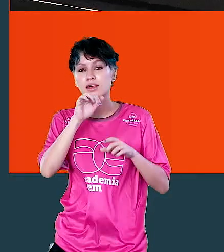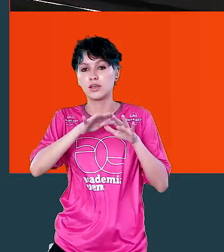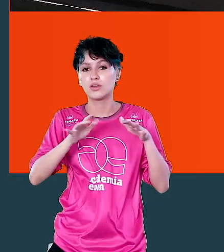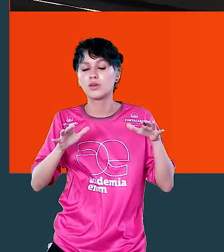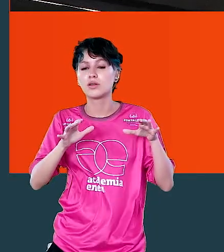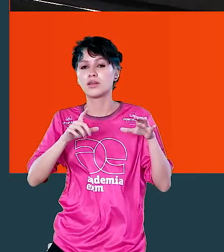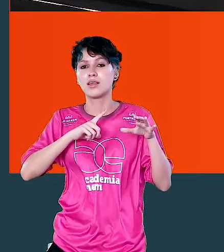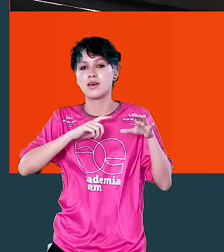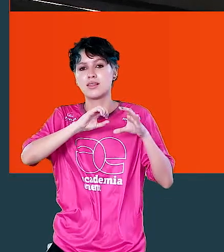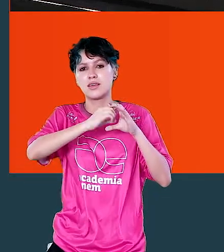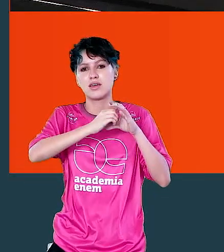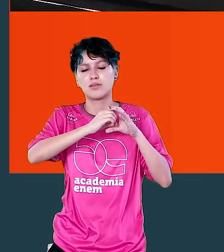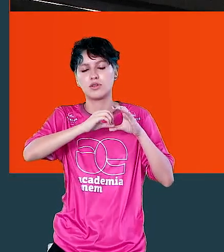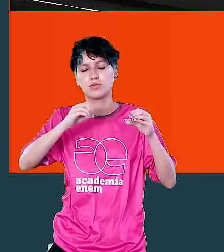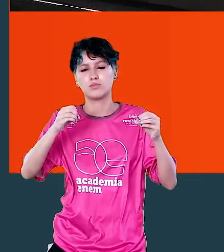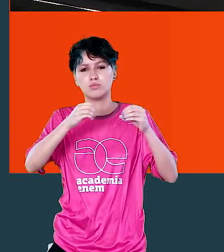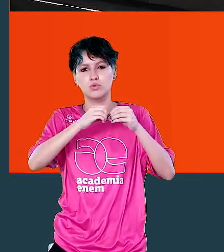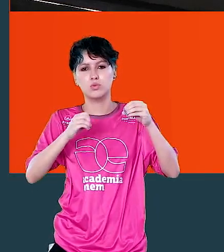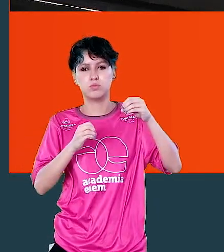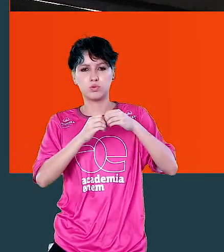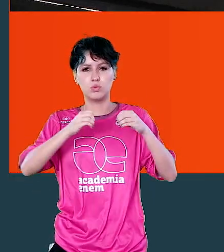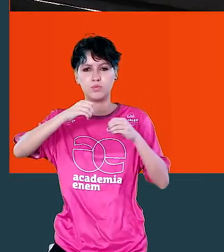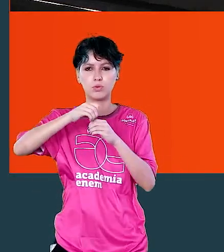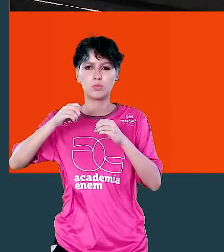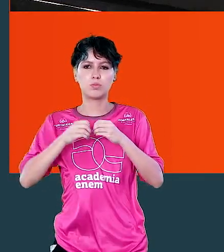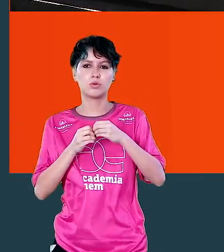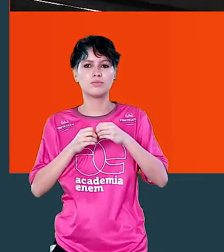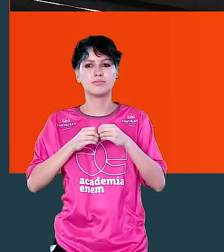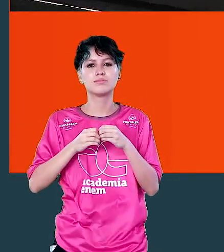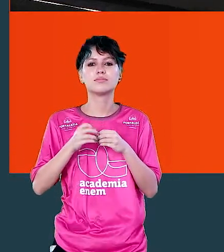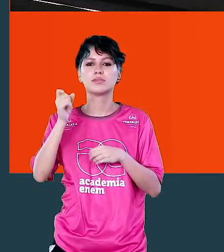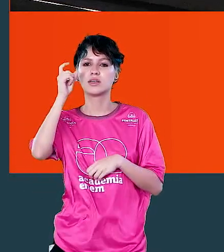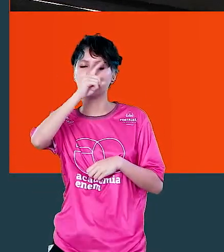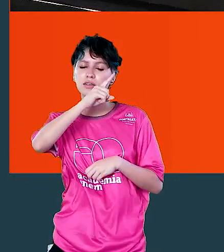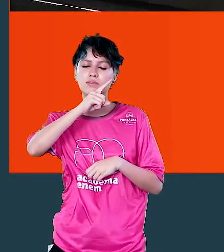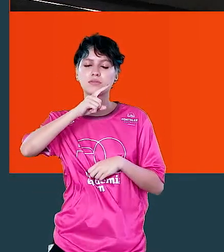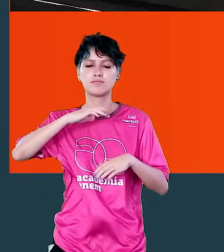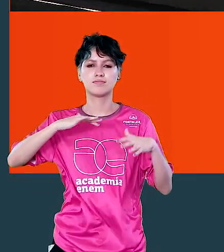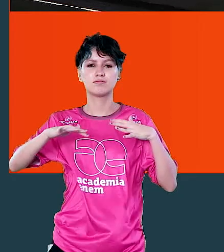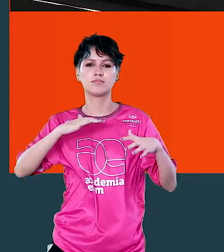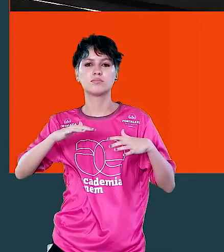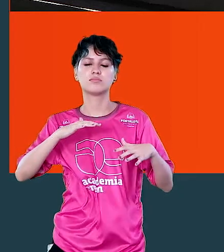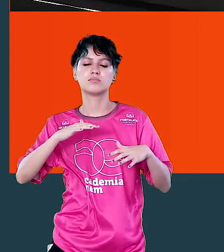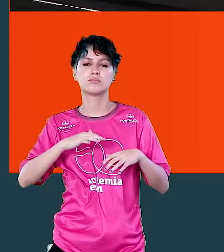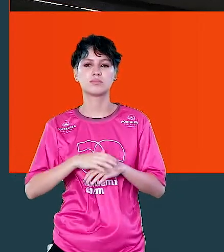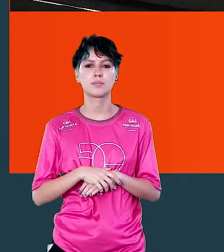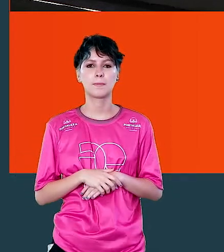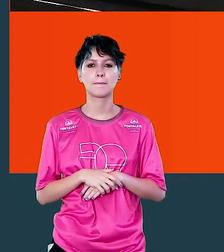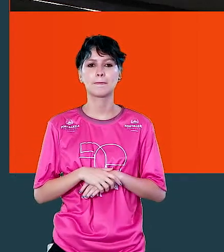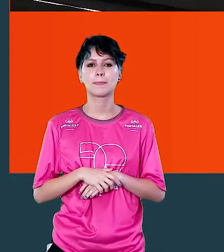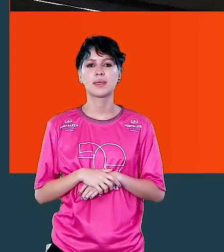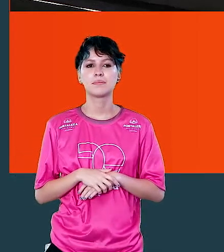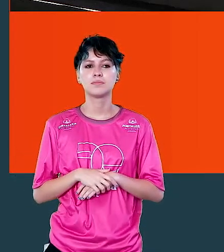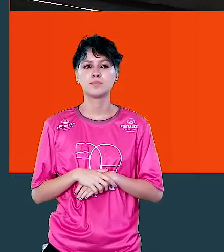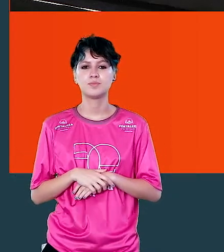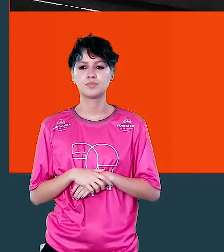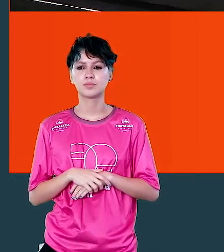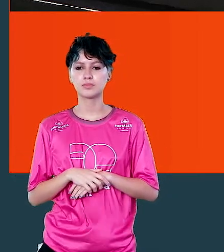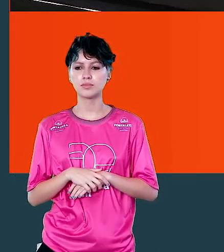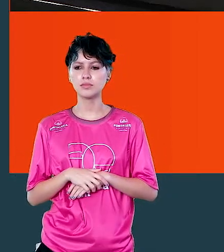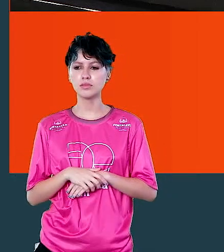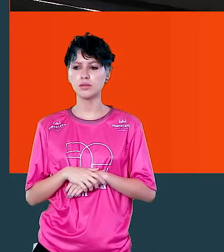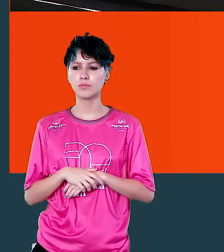mais juntas. Isso dificulta a minha passagem. Eu tenho matéria, eu sou matéria, vocês também